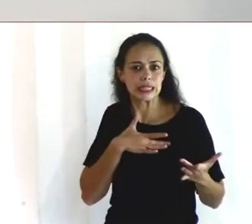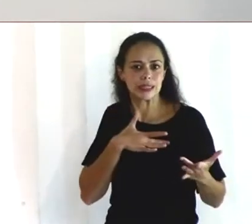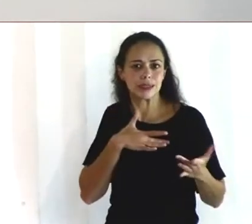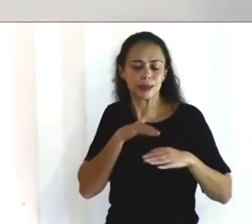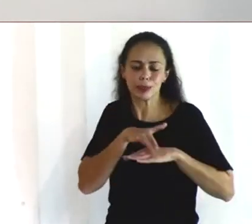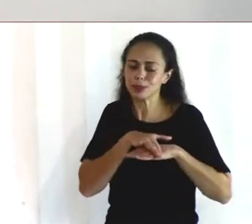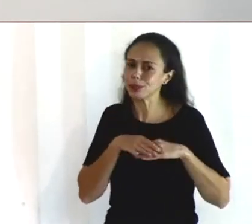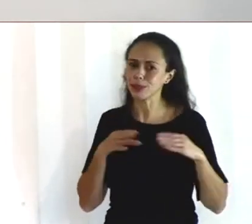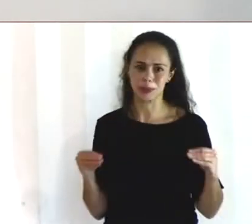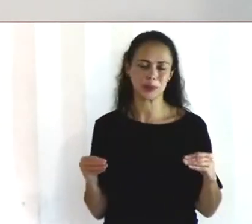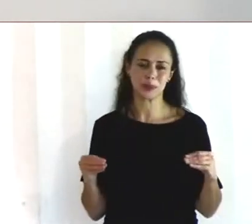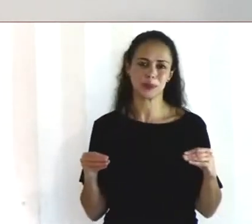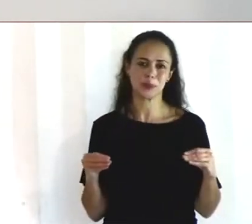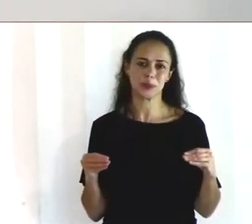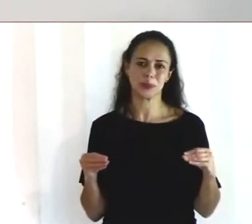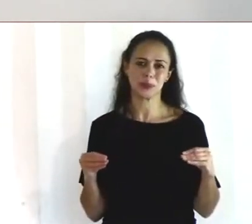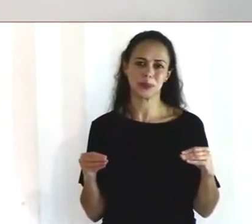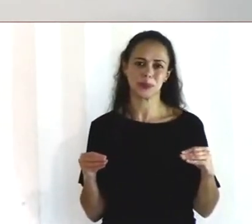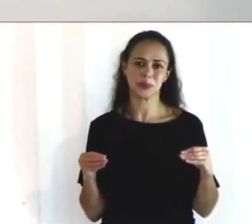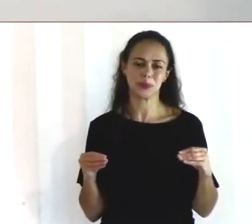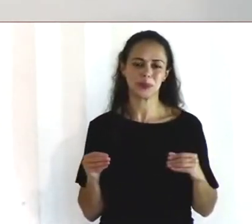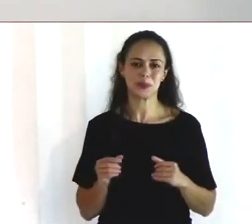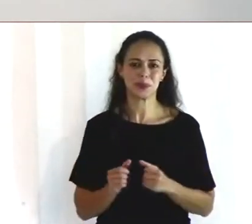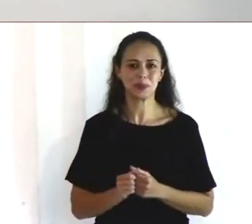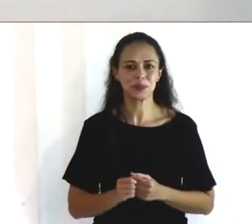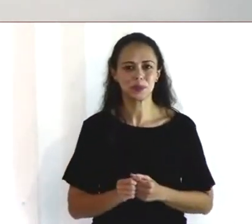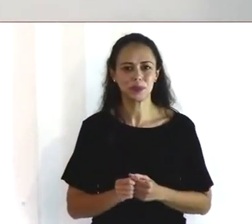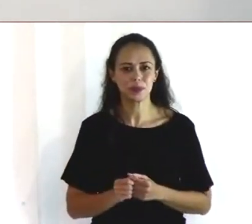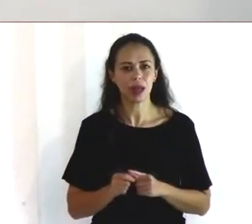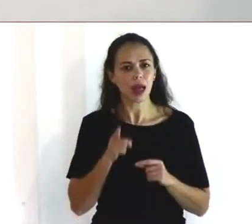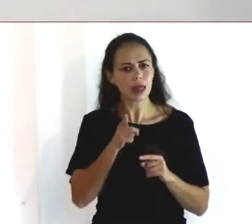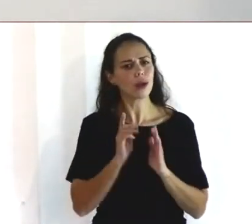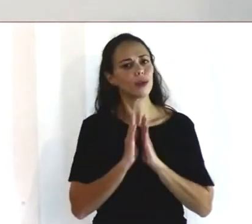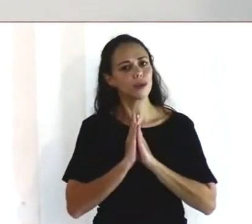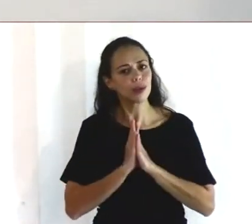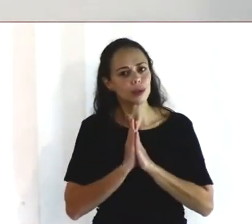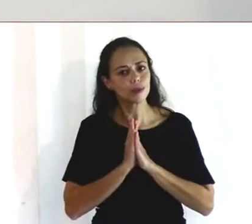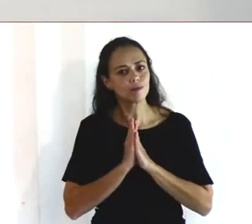Nós vamos orar agora, nós vamos pensar nisso,